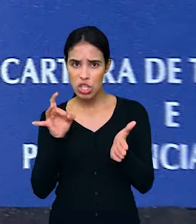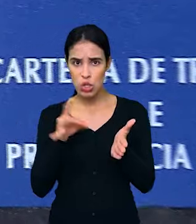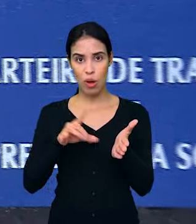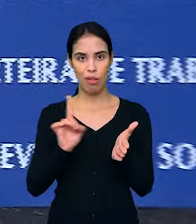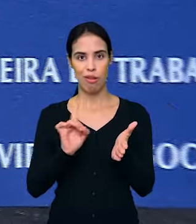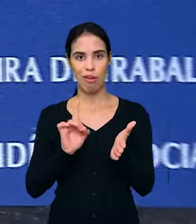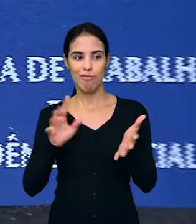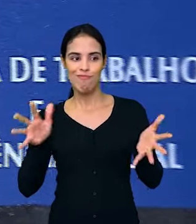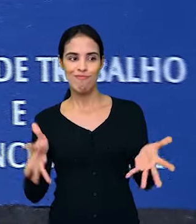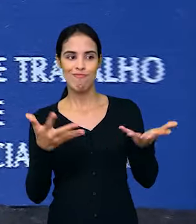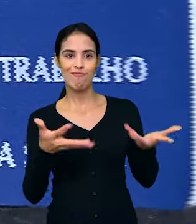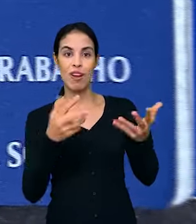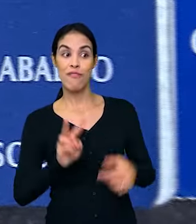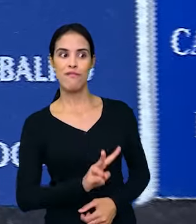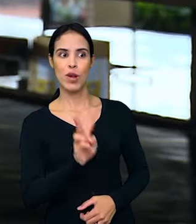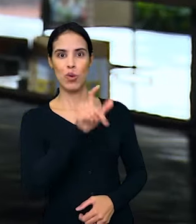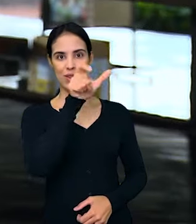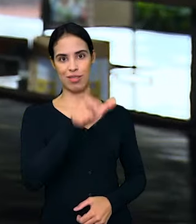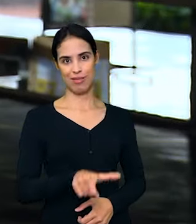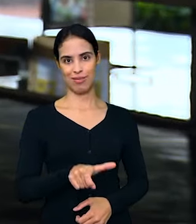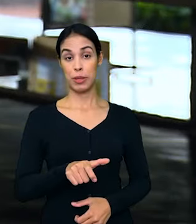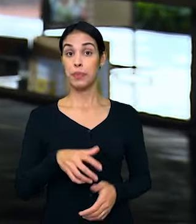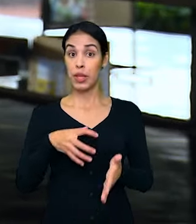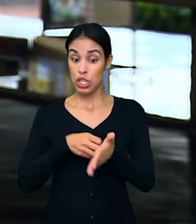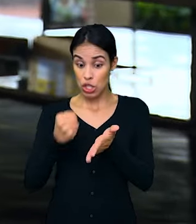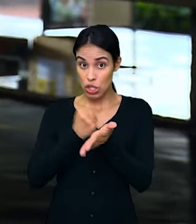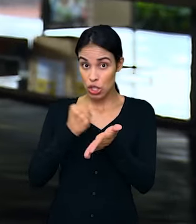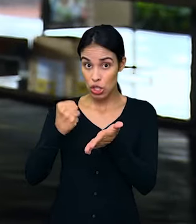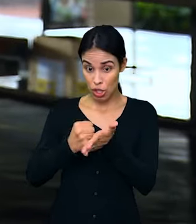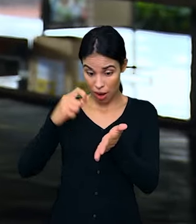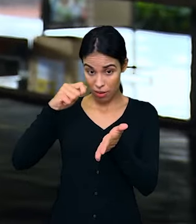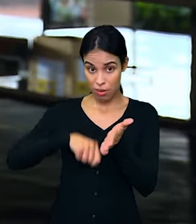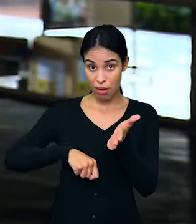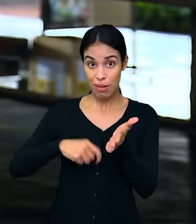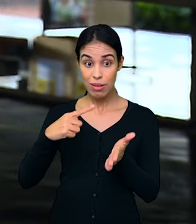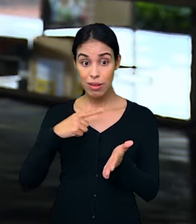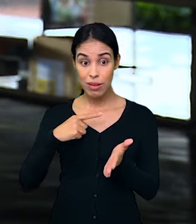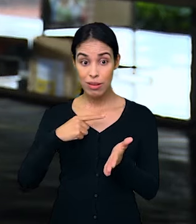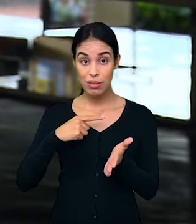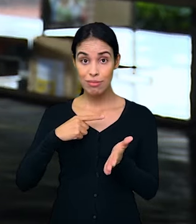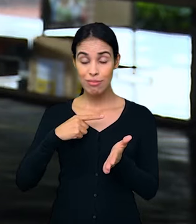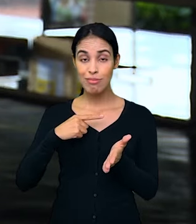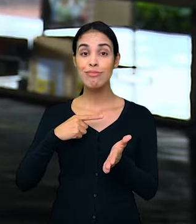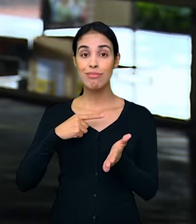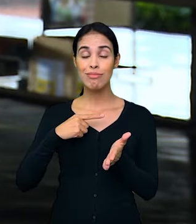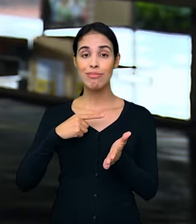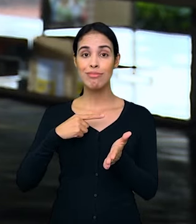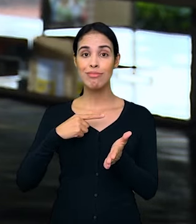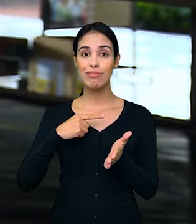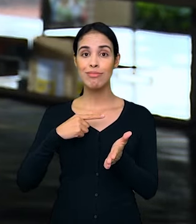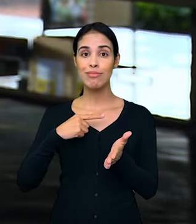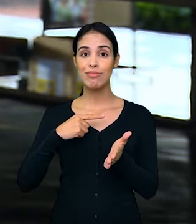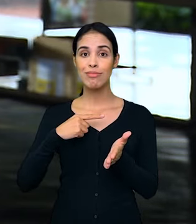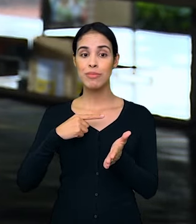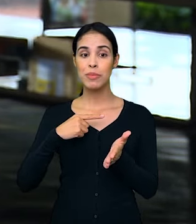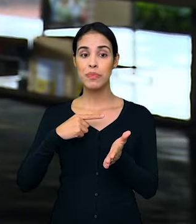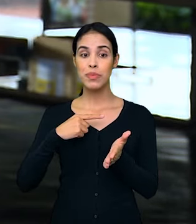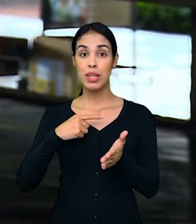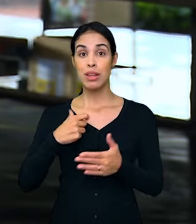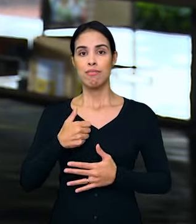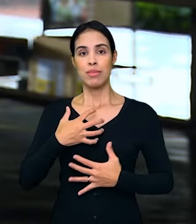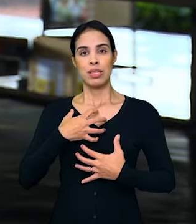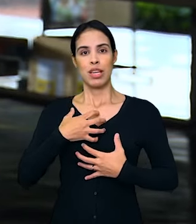registra, dignifica. Quem tem a carteira assinada, né, se coloca num patamar